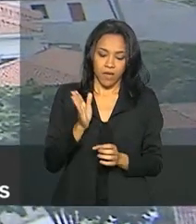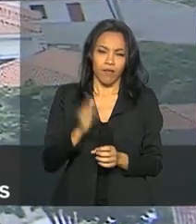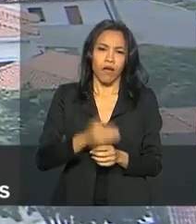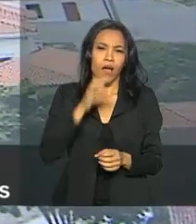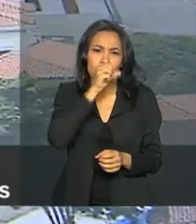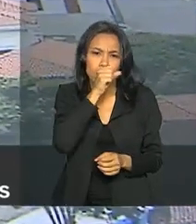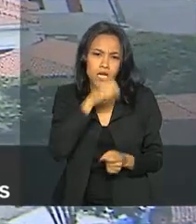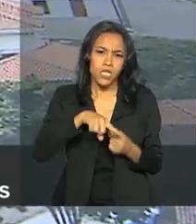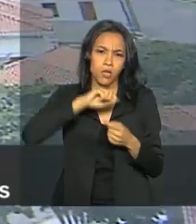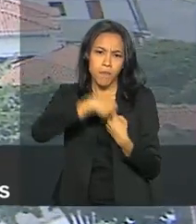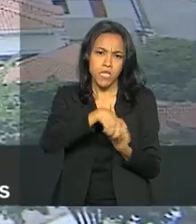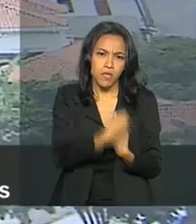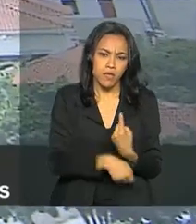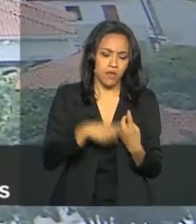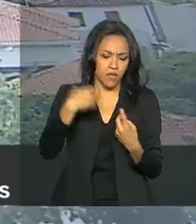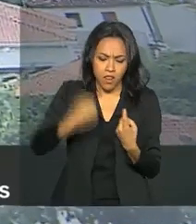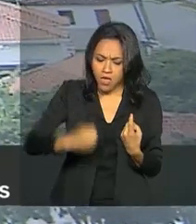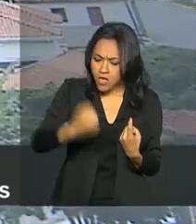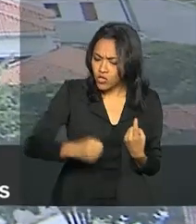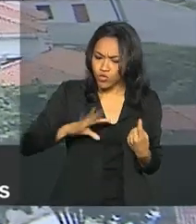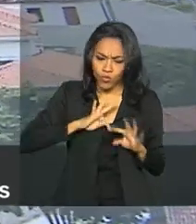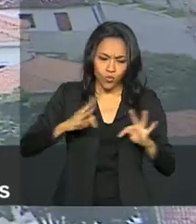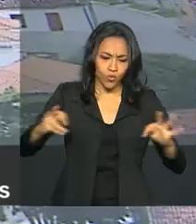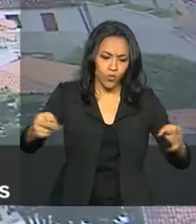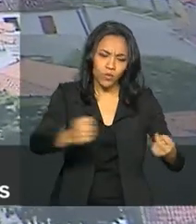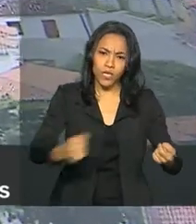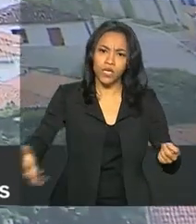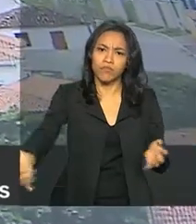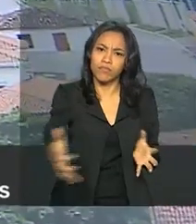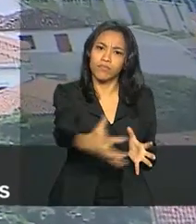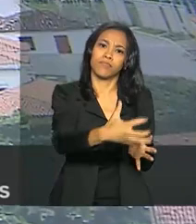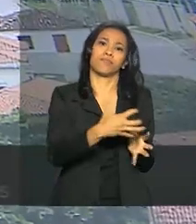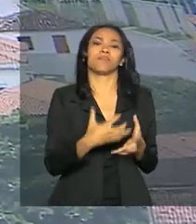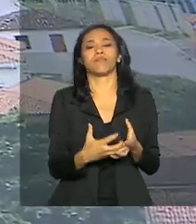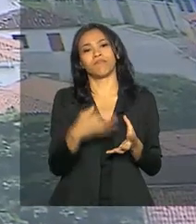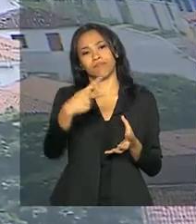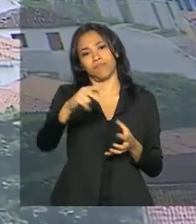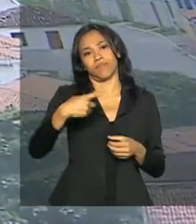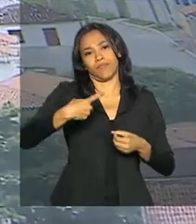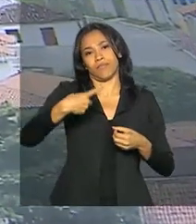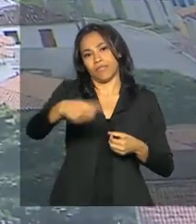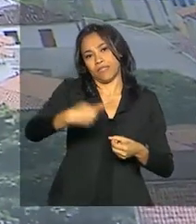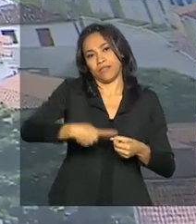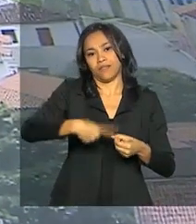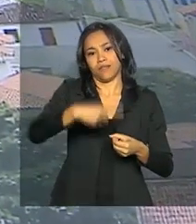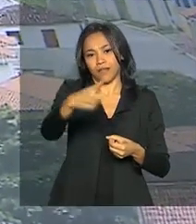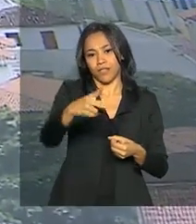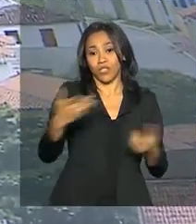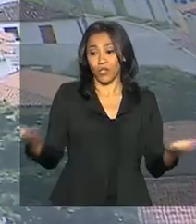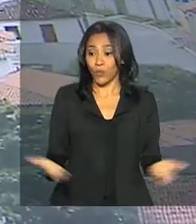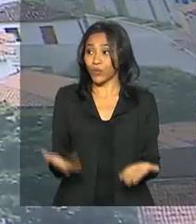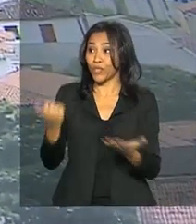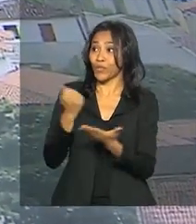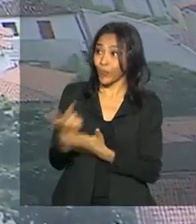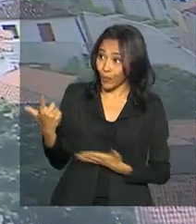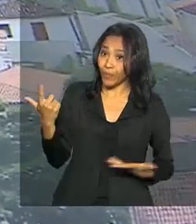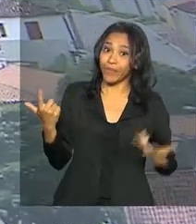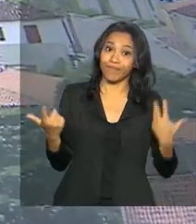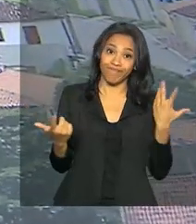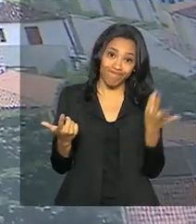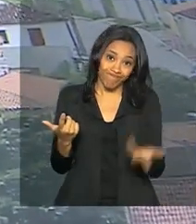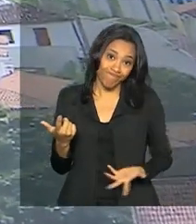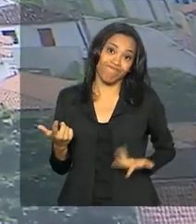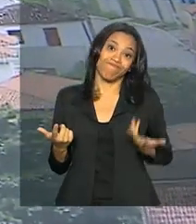banana, laranja, leite, tudo colhido lá. Então é uma coisa que hoje a gente compra. De que jeito? Você